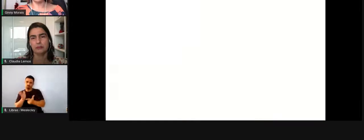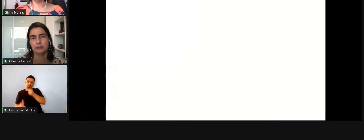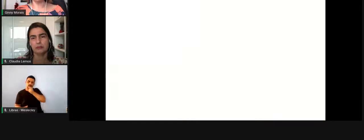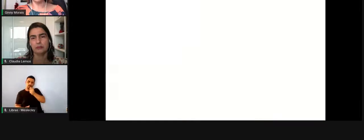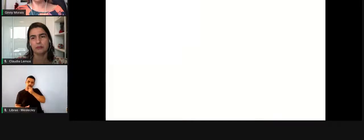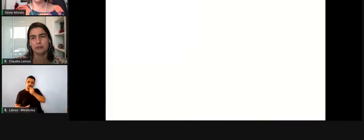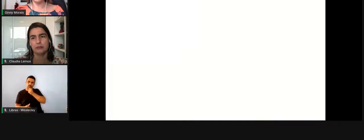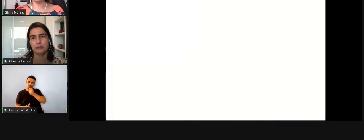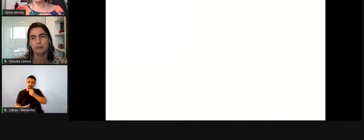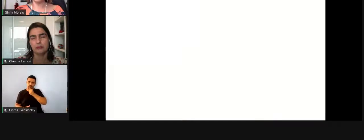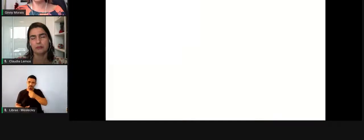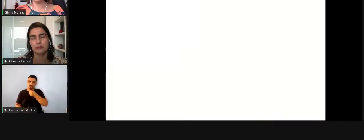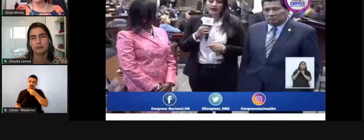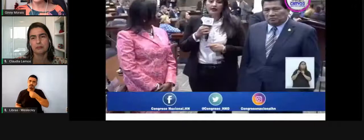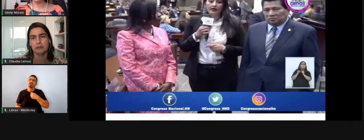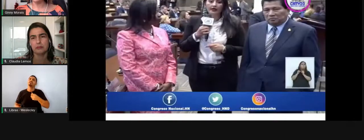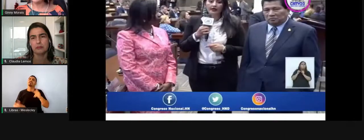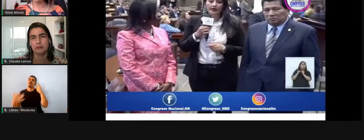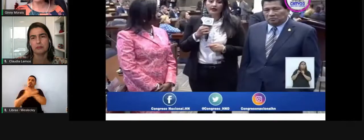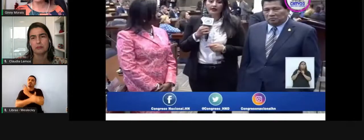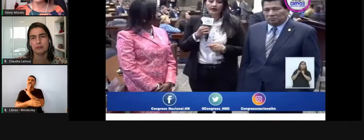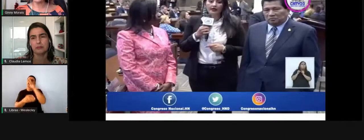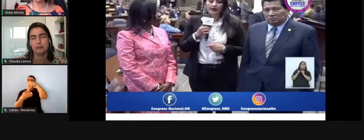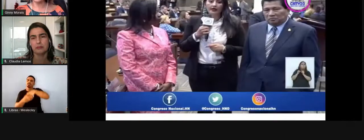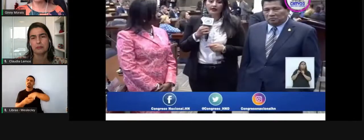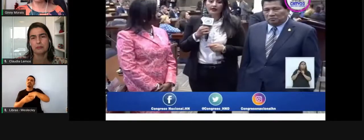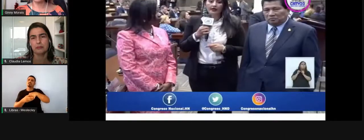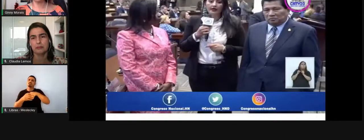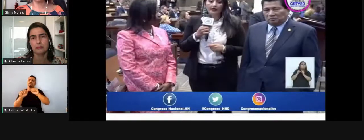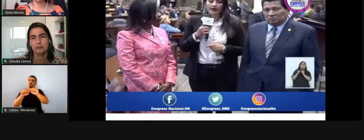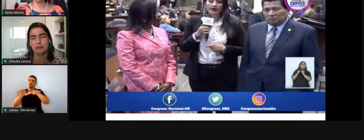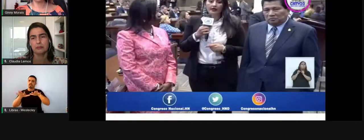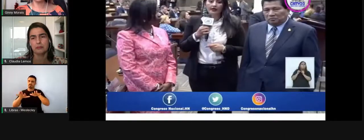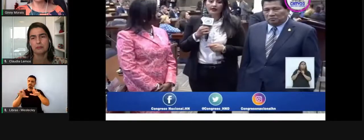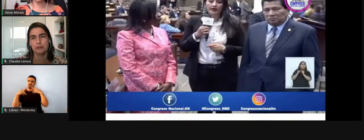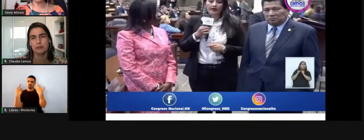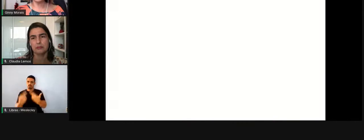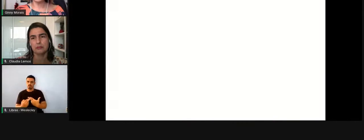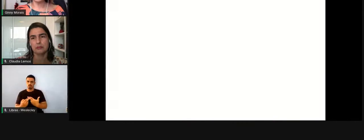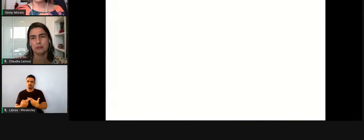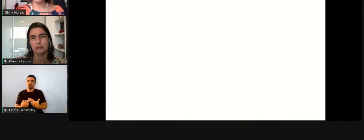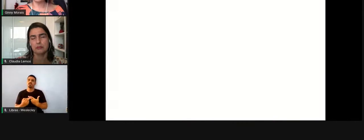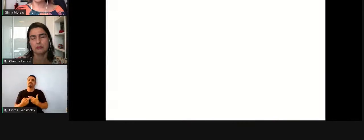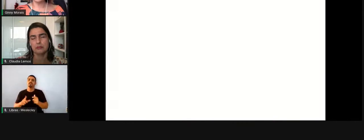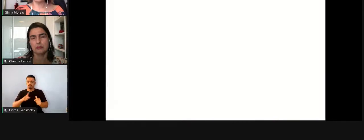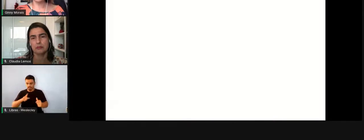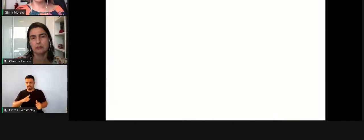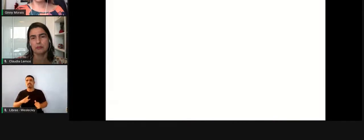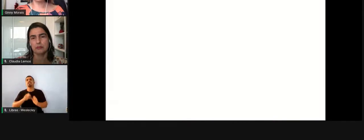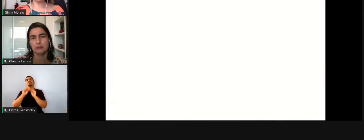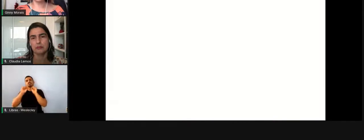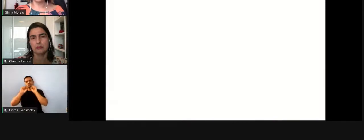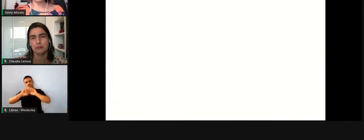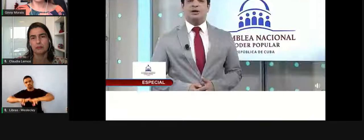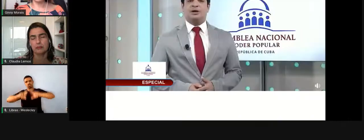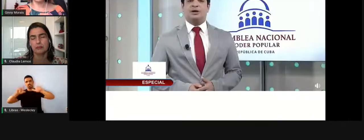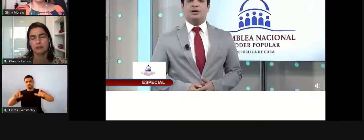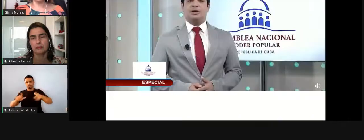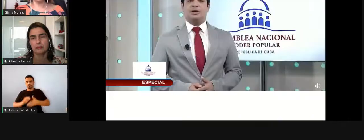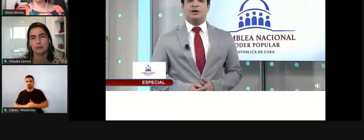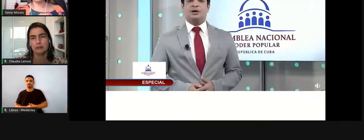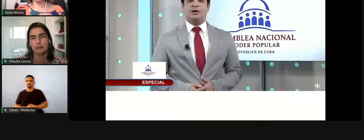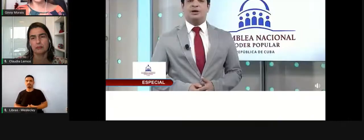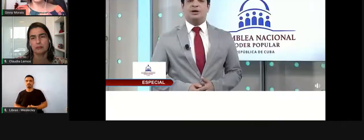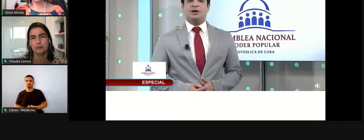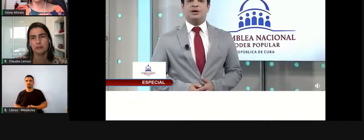a que está ocorrendo na sessão, ele é diferenciado, né? Aqui é o parlamento de Honduras, que a jornalista está lá dentro, e